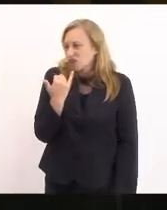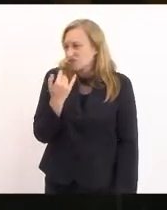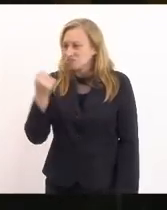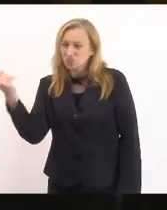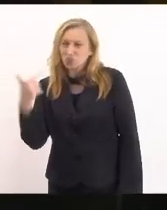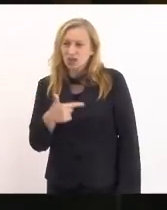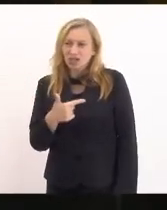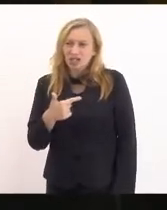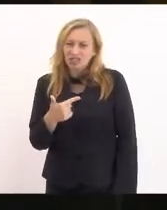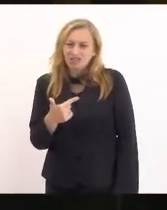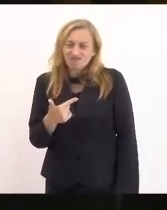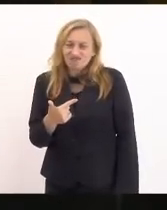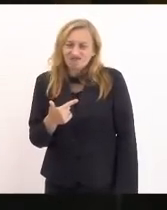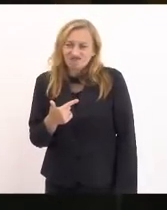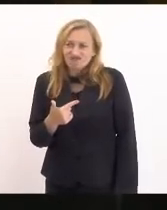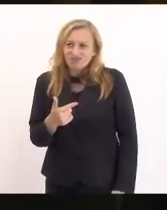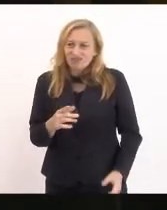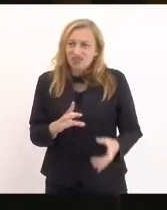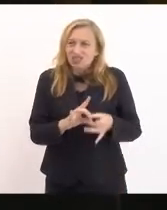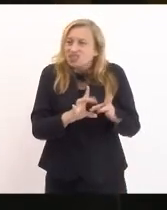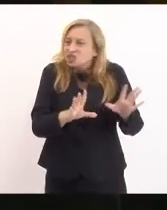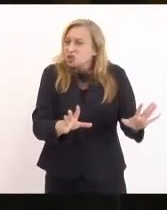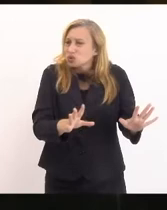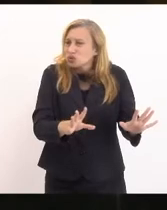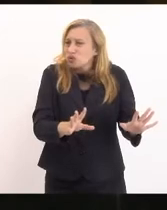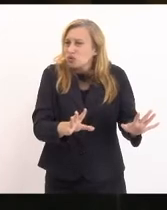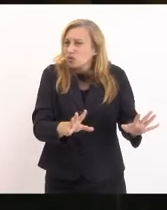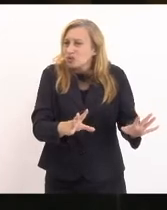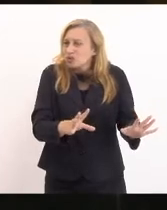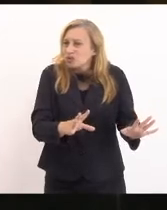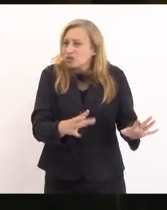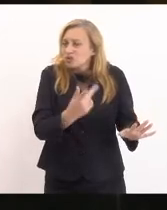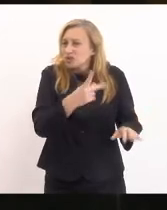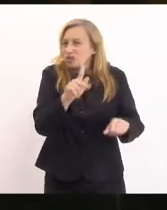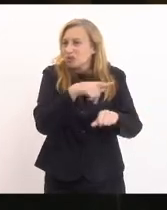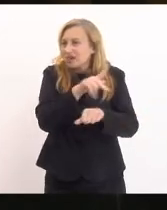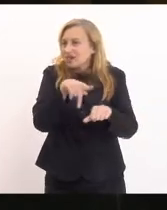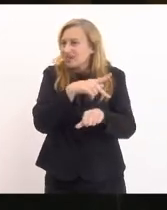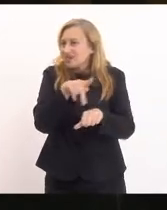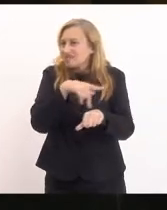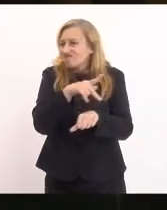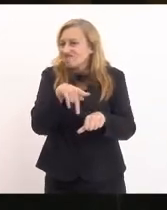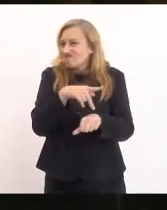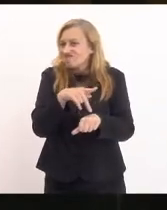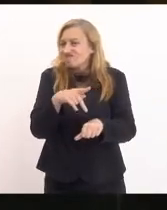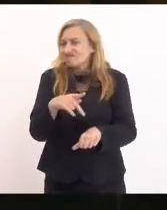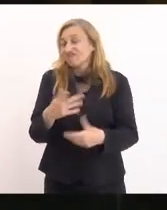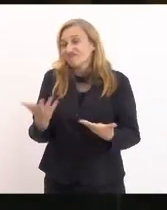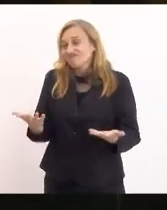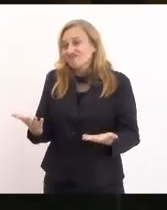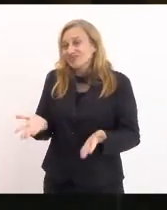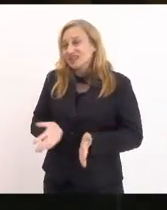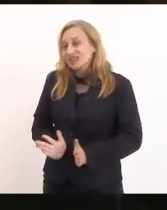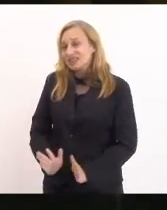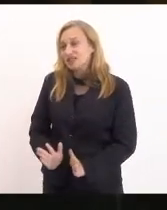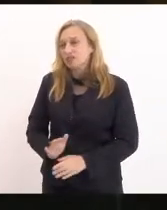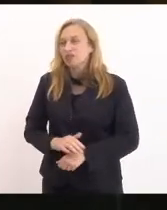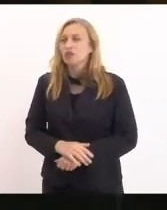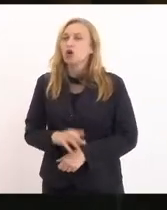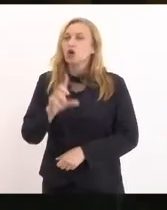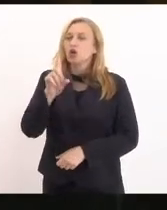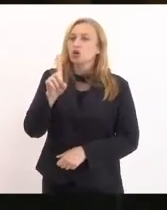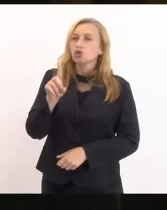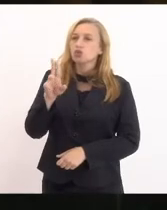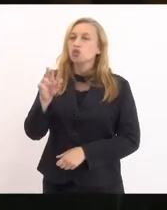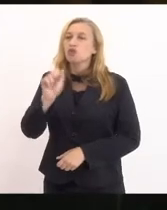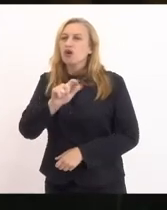aquela que deixou para trás no seu país natal. Durval